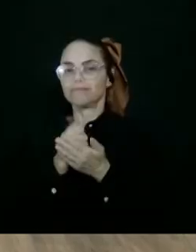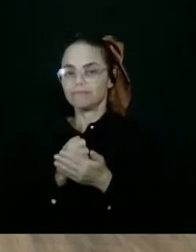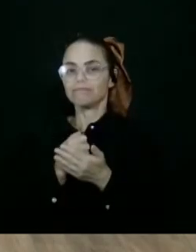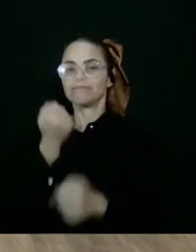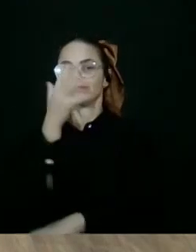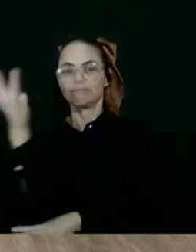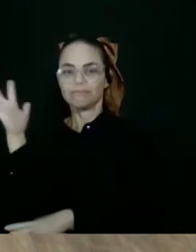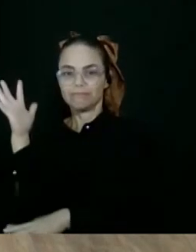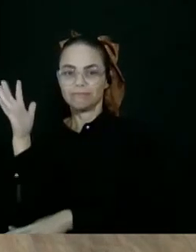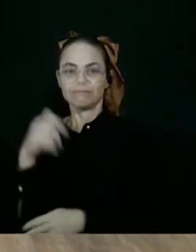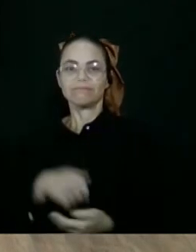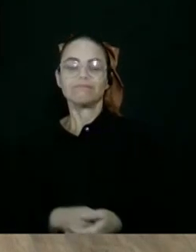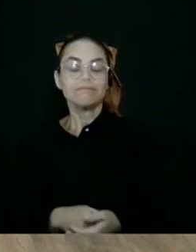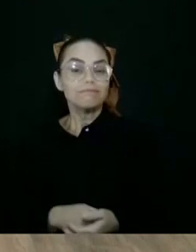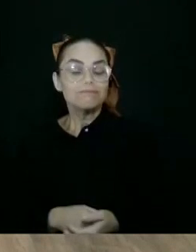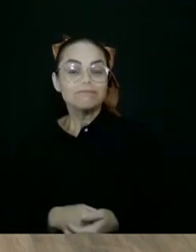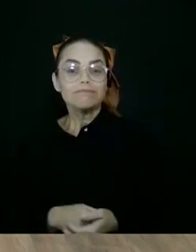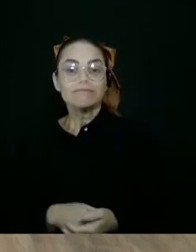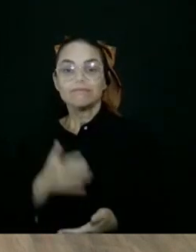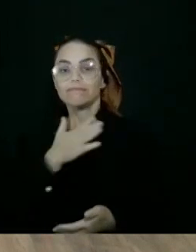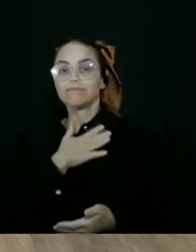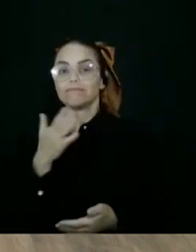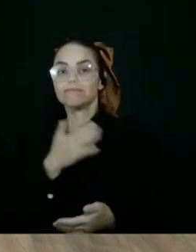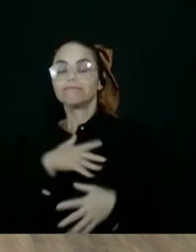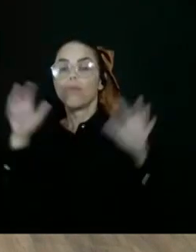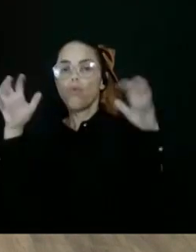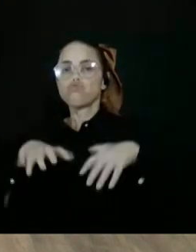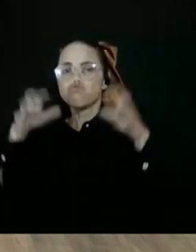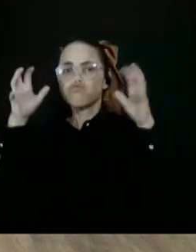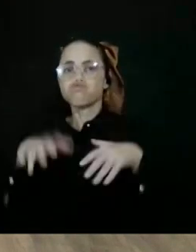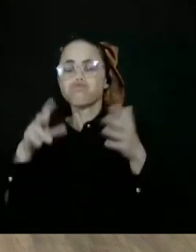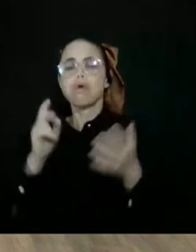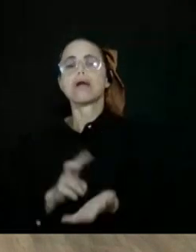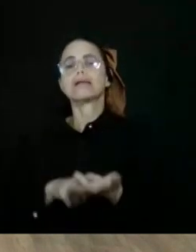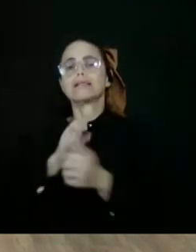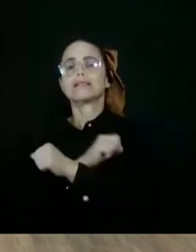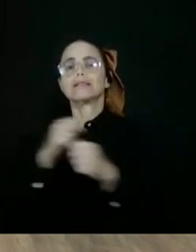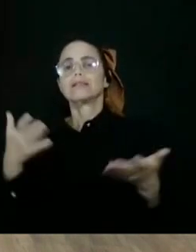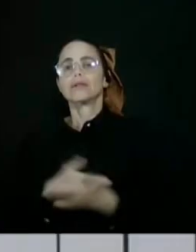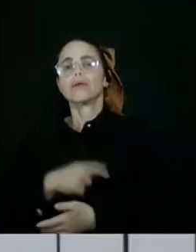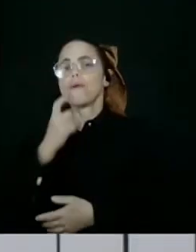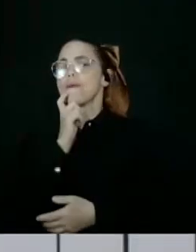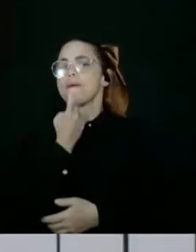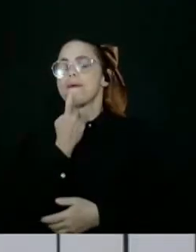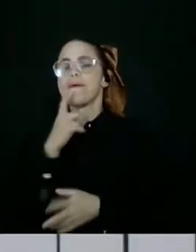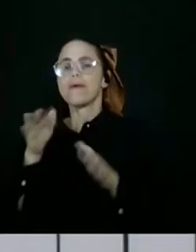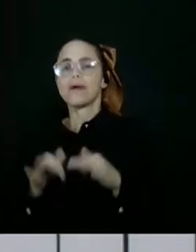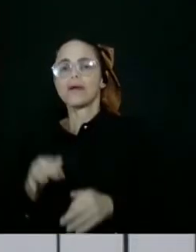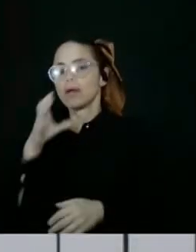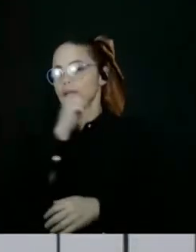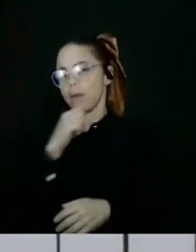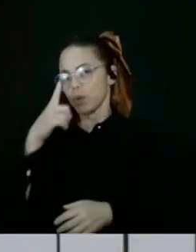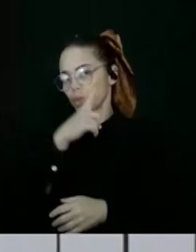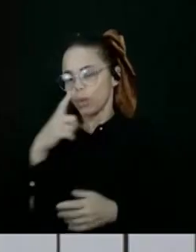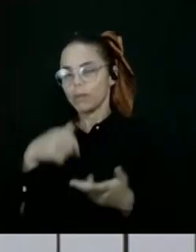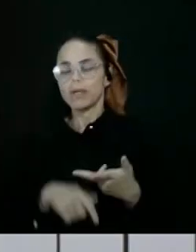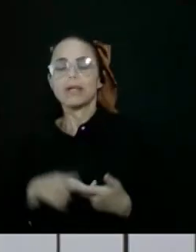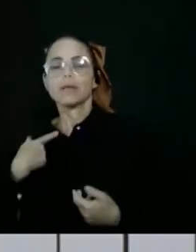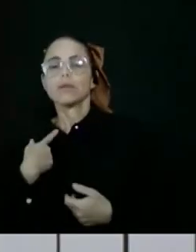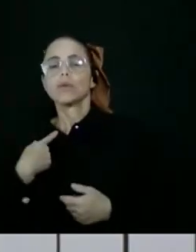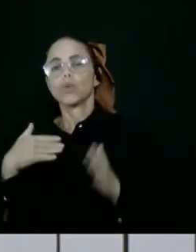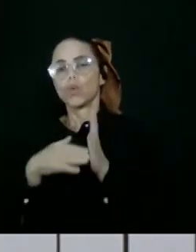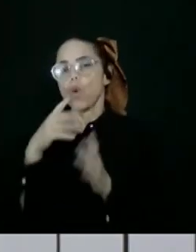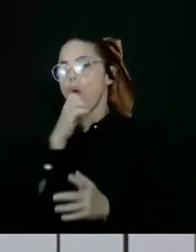ambiental. E choveu forte na manhã de hoje aqui em Campinas e também no final de semana. No último sábado, a